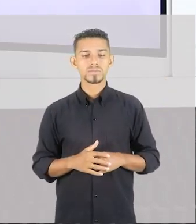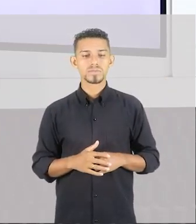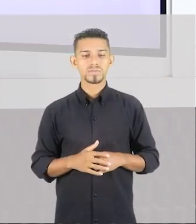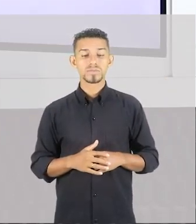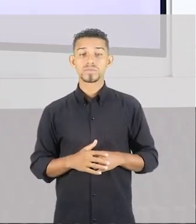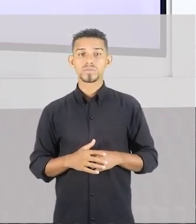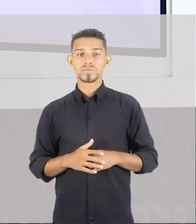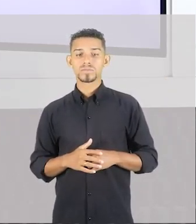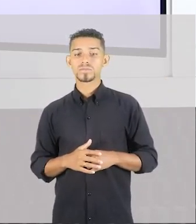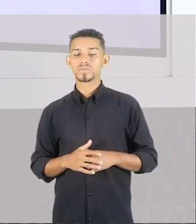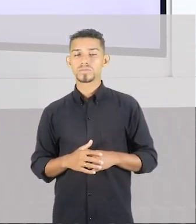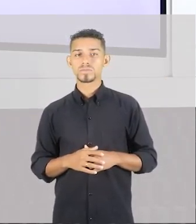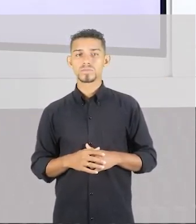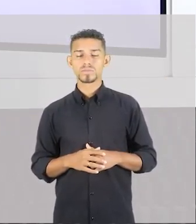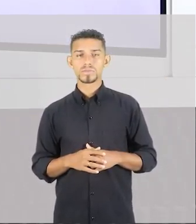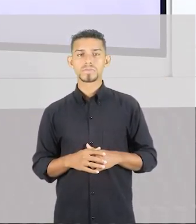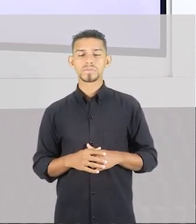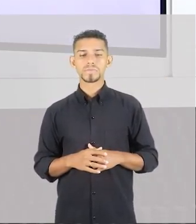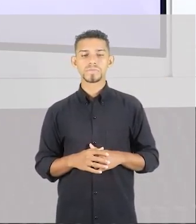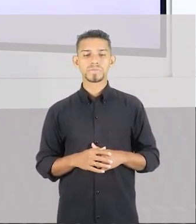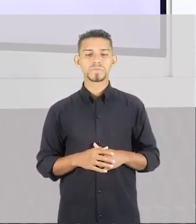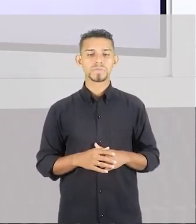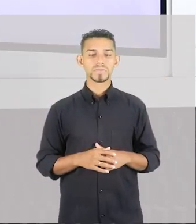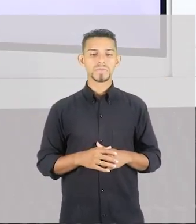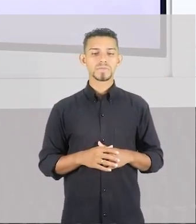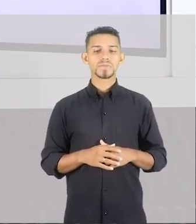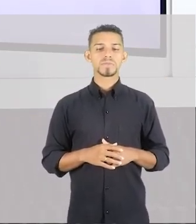carga paralelamente às linhas de campo,